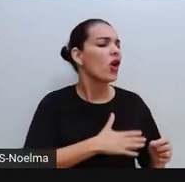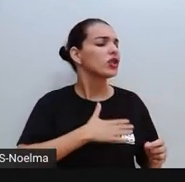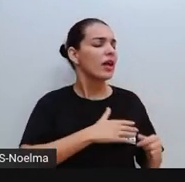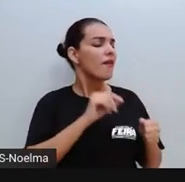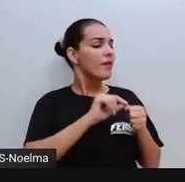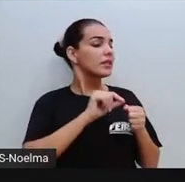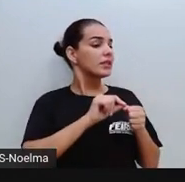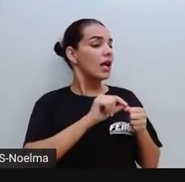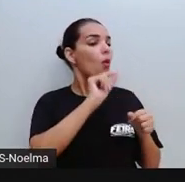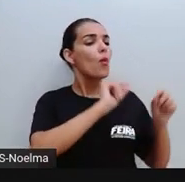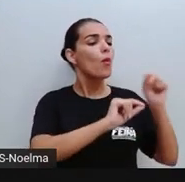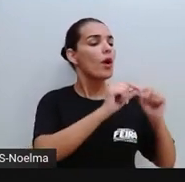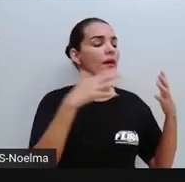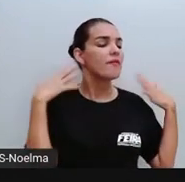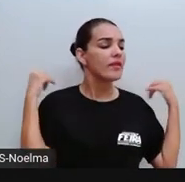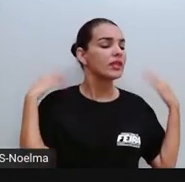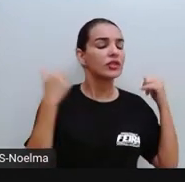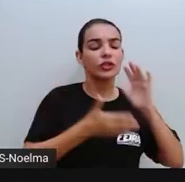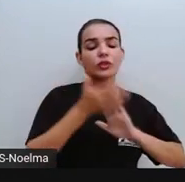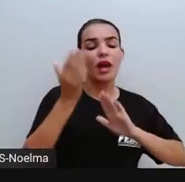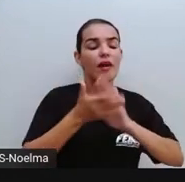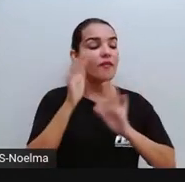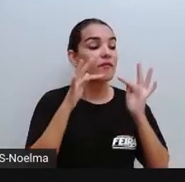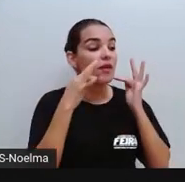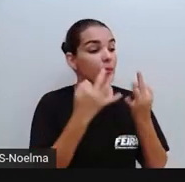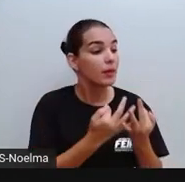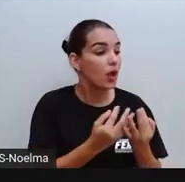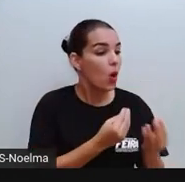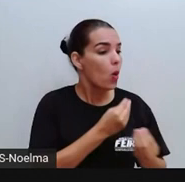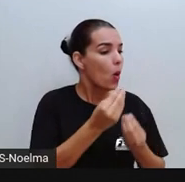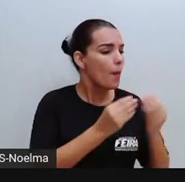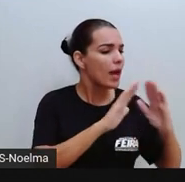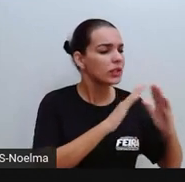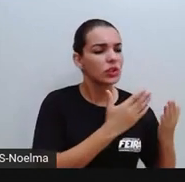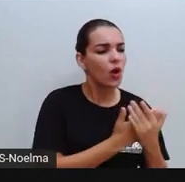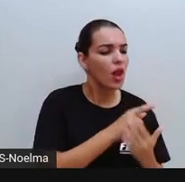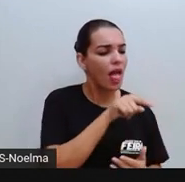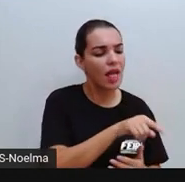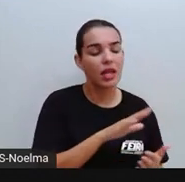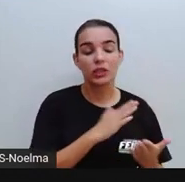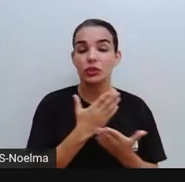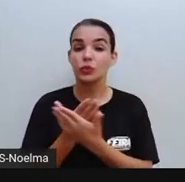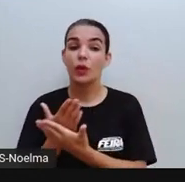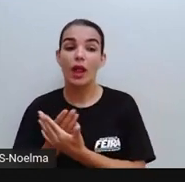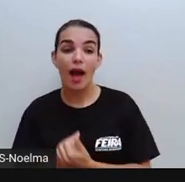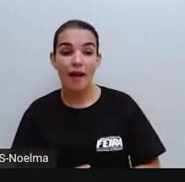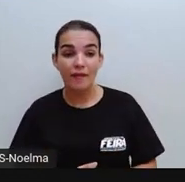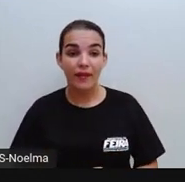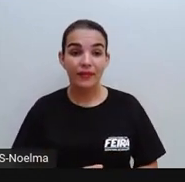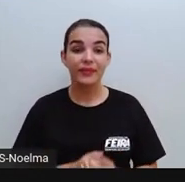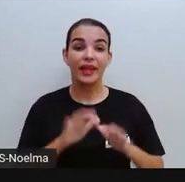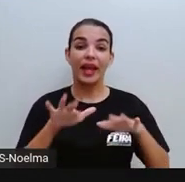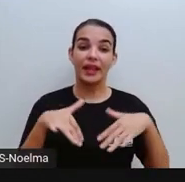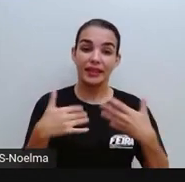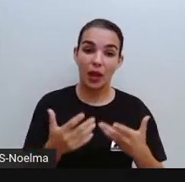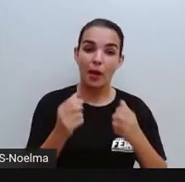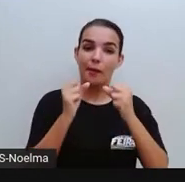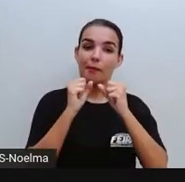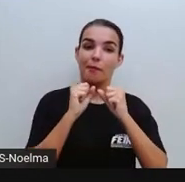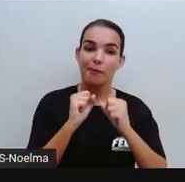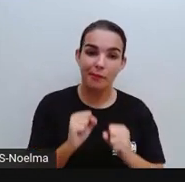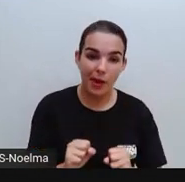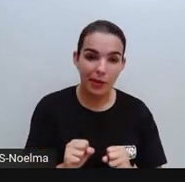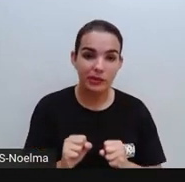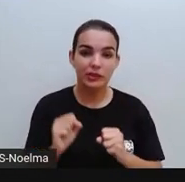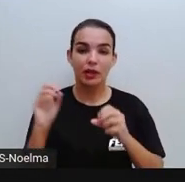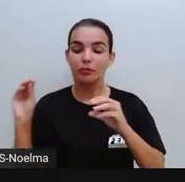para onde ela costumava viajar com a família dela como era a escola que ela estudava E aí vocês podem ó